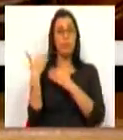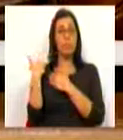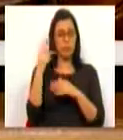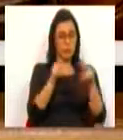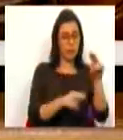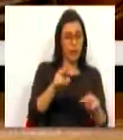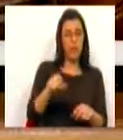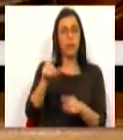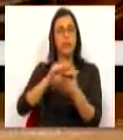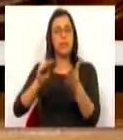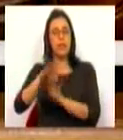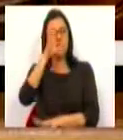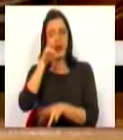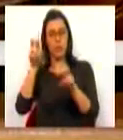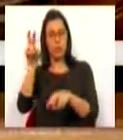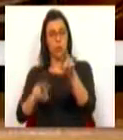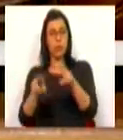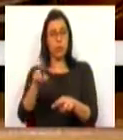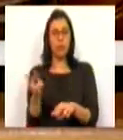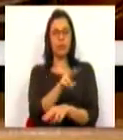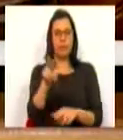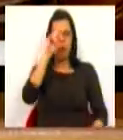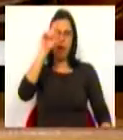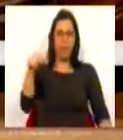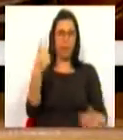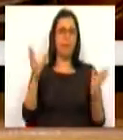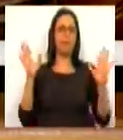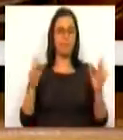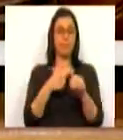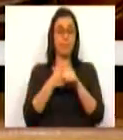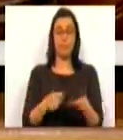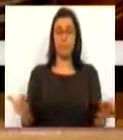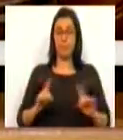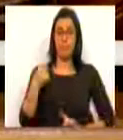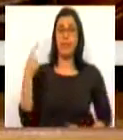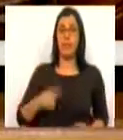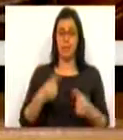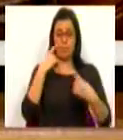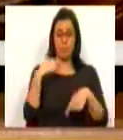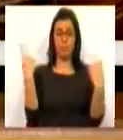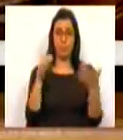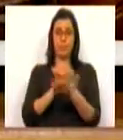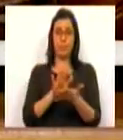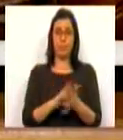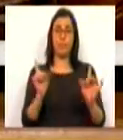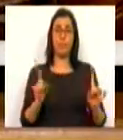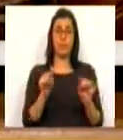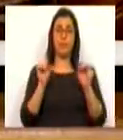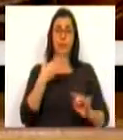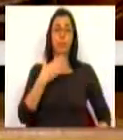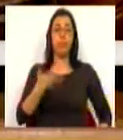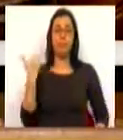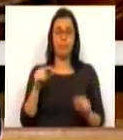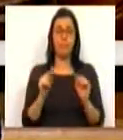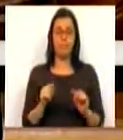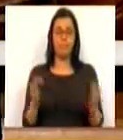finanças, quer o Secretário de Estado dos Assuntos Fiscais, sabiam que não estava a ser cumprido o dever de publicitação.